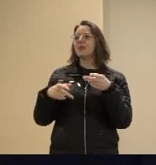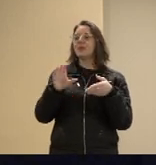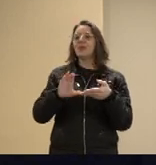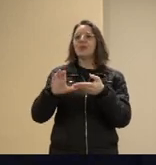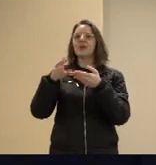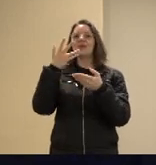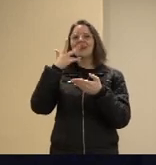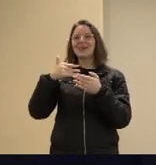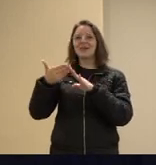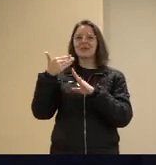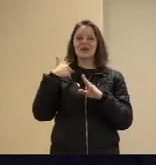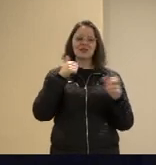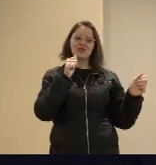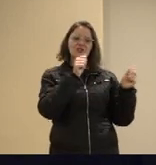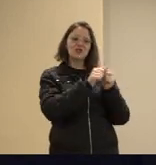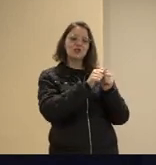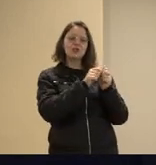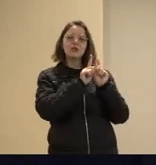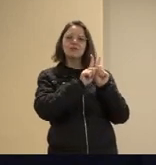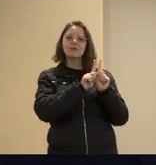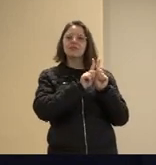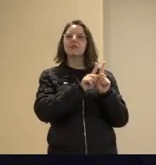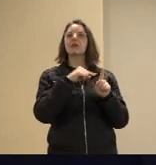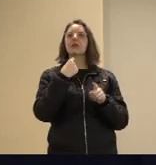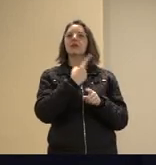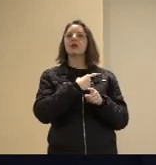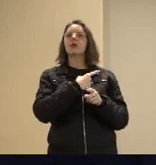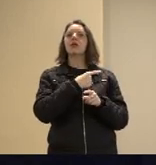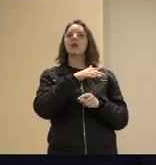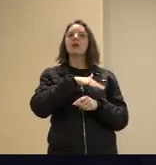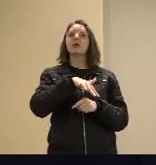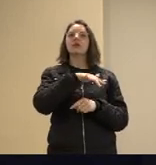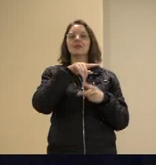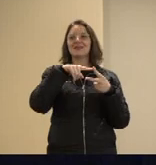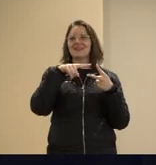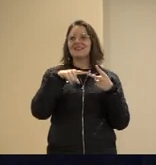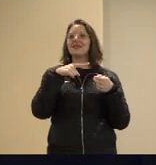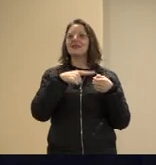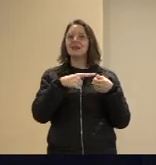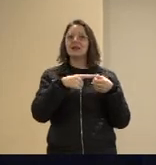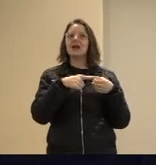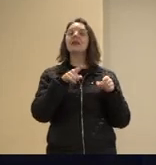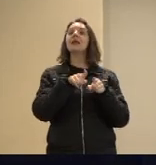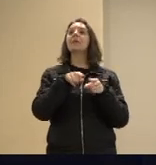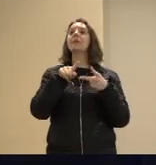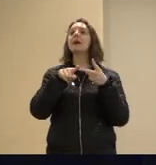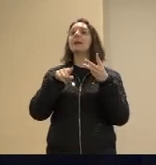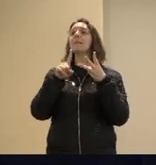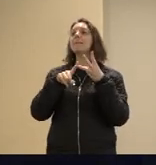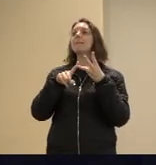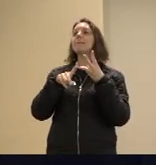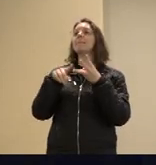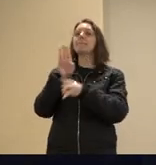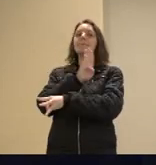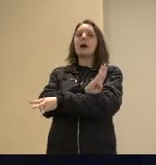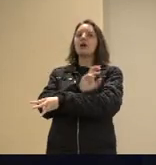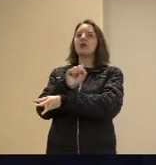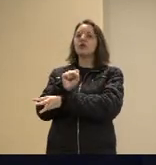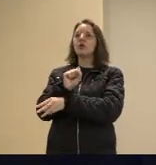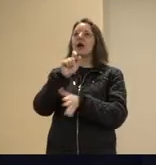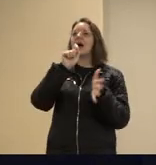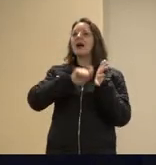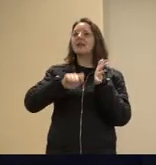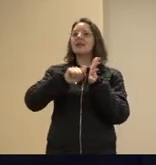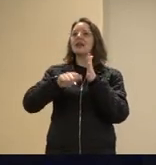juntamente com o doutor Mauro, os municípios de Araquari, São Francisco e Barra do Sul assinaram o compromisso os